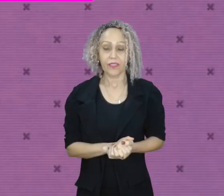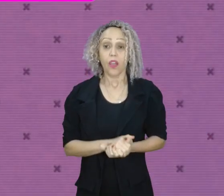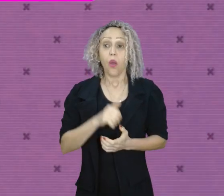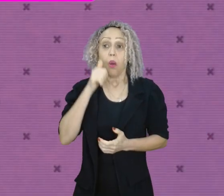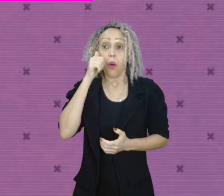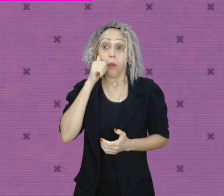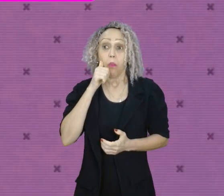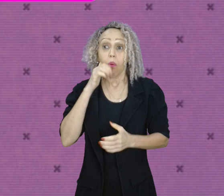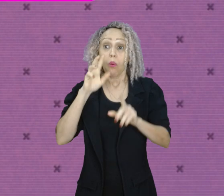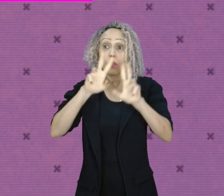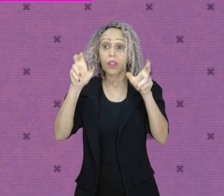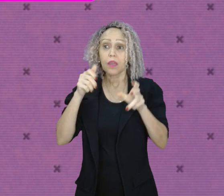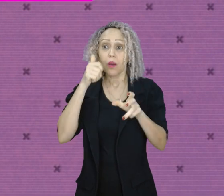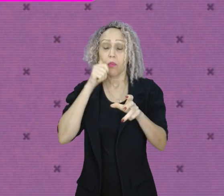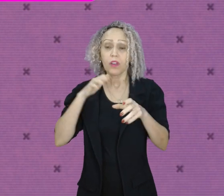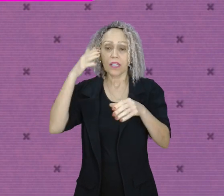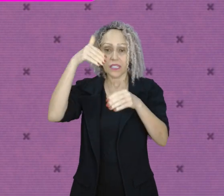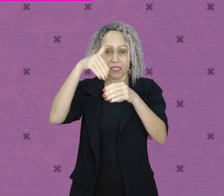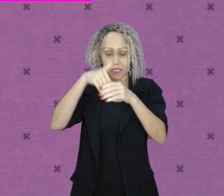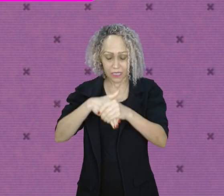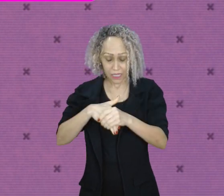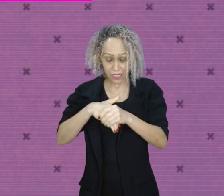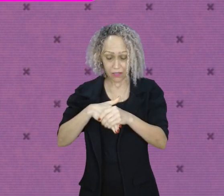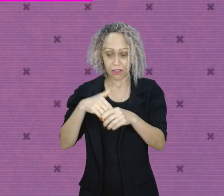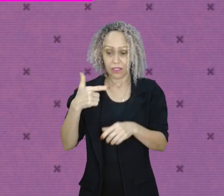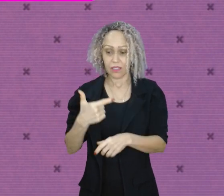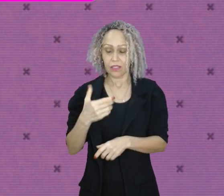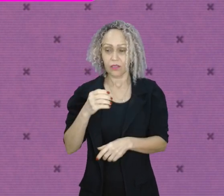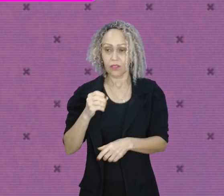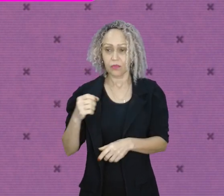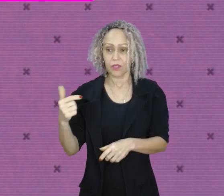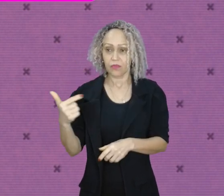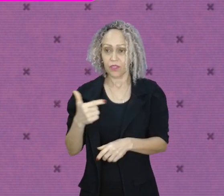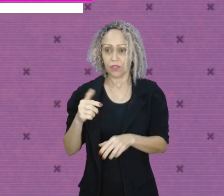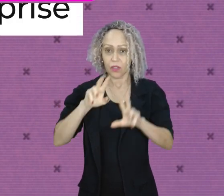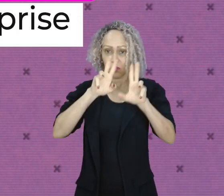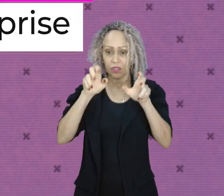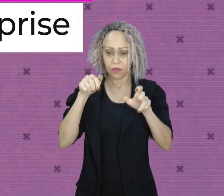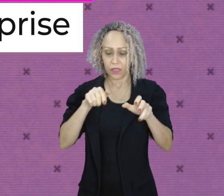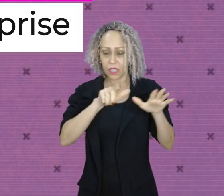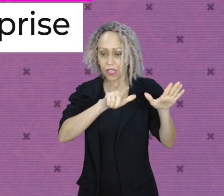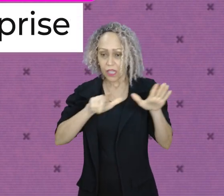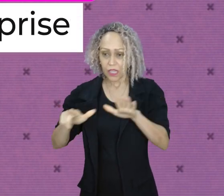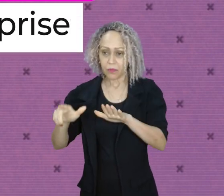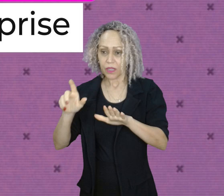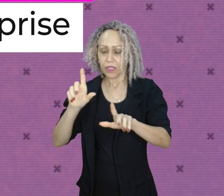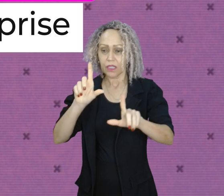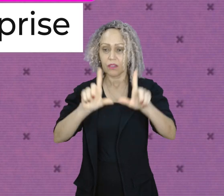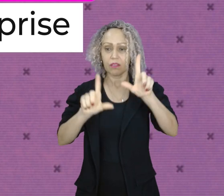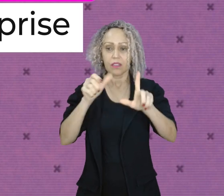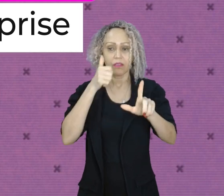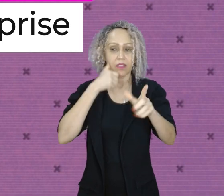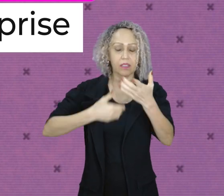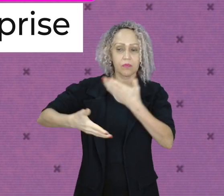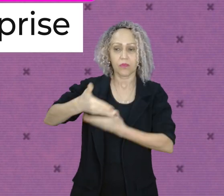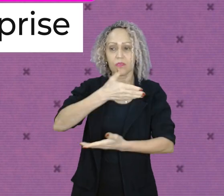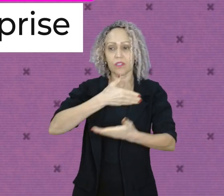Mulheres nas eleições de 2022 é o tema desta semana no TV Elas por Elas Formação.